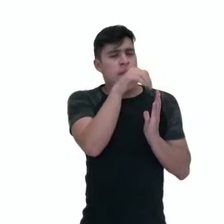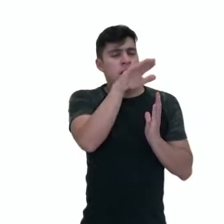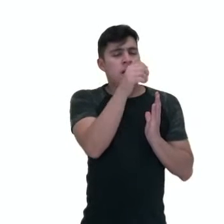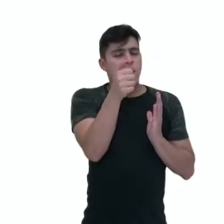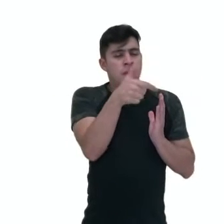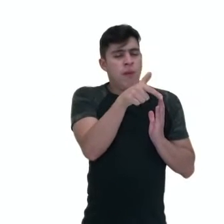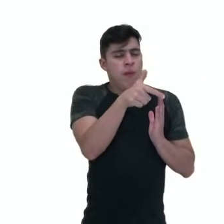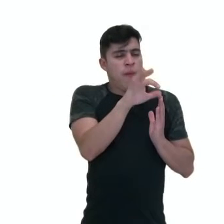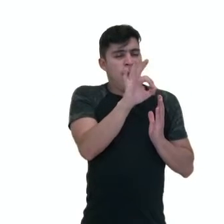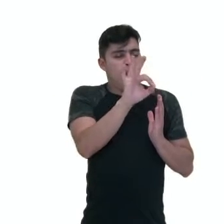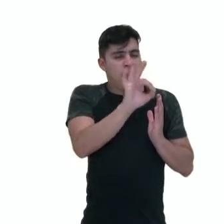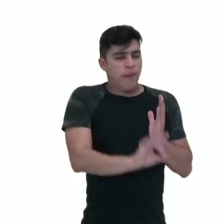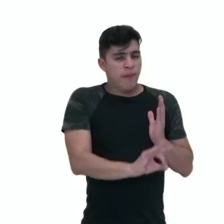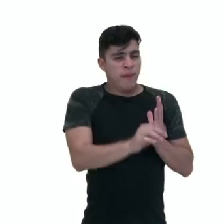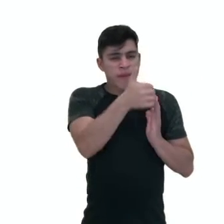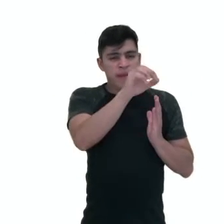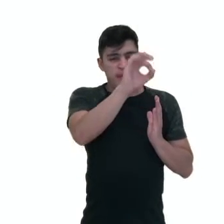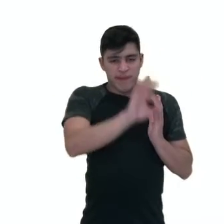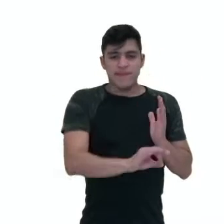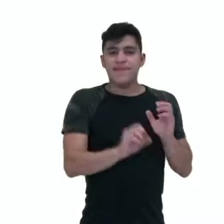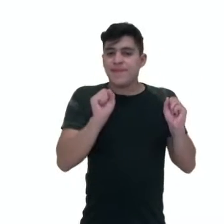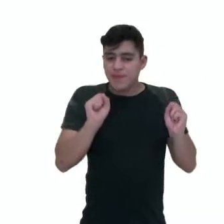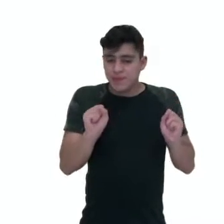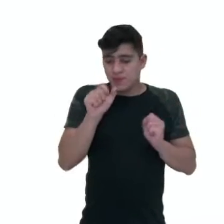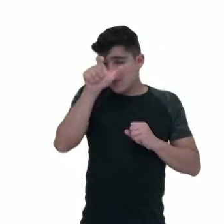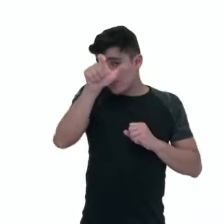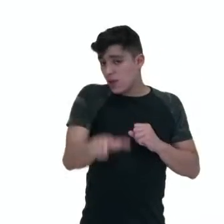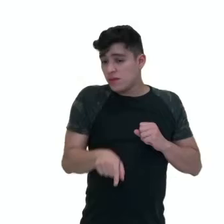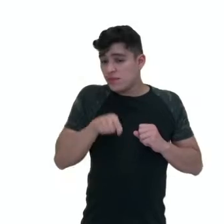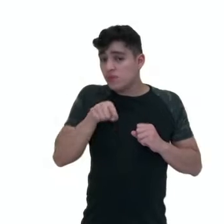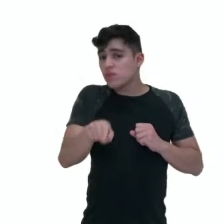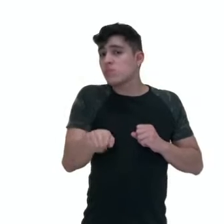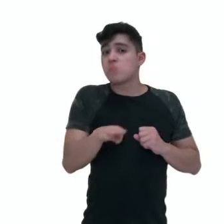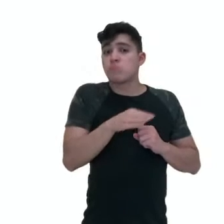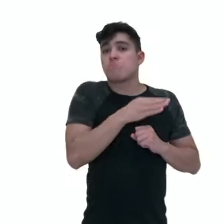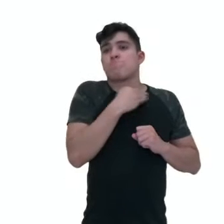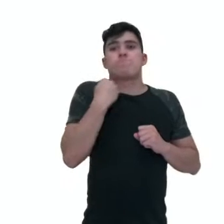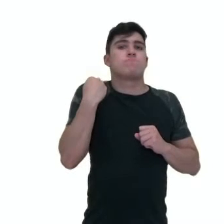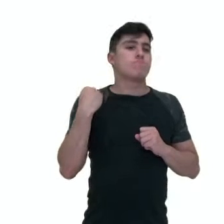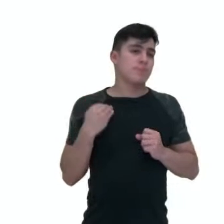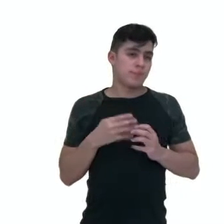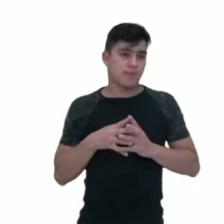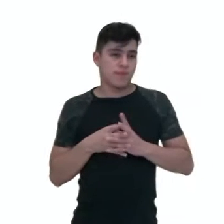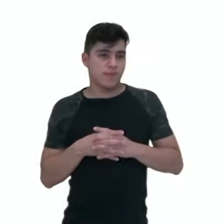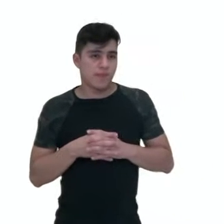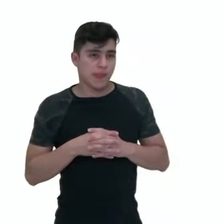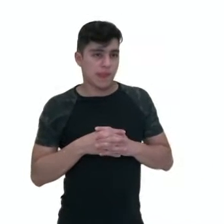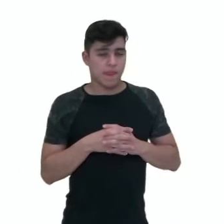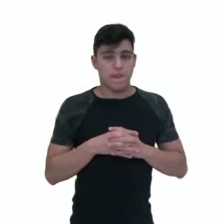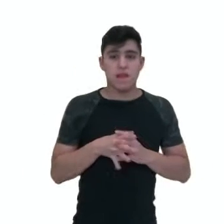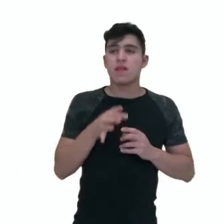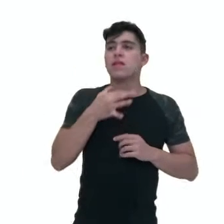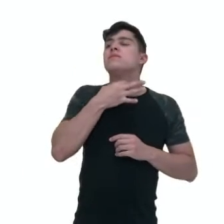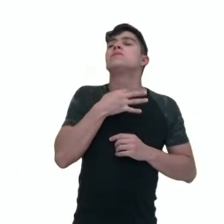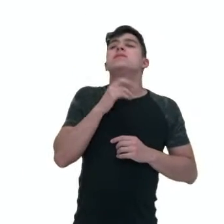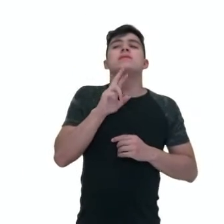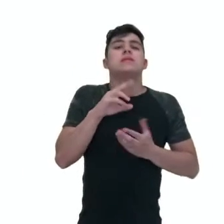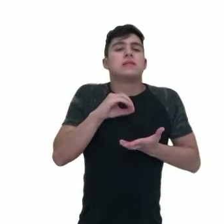10%, pode levar o indivíduo à morte. por